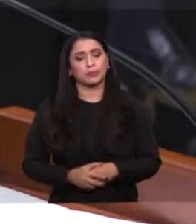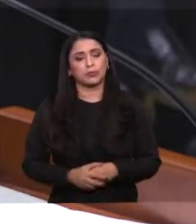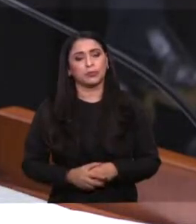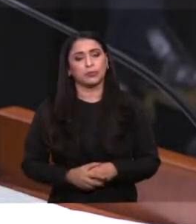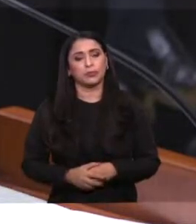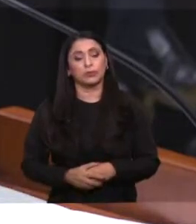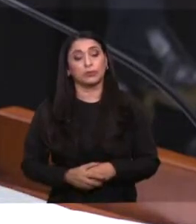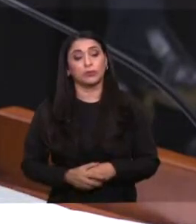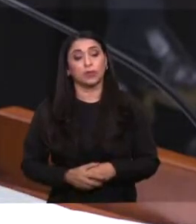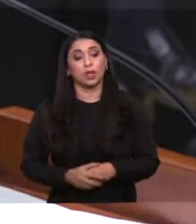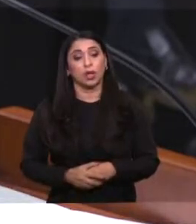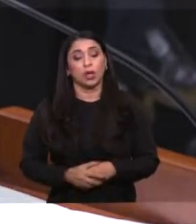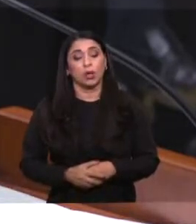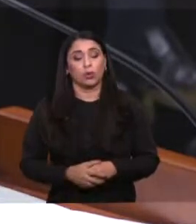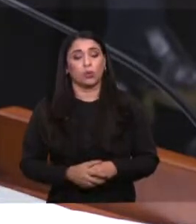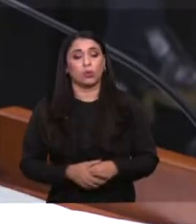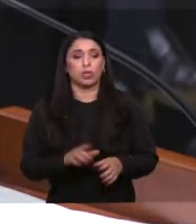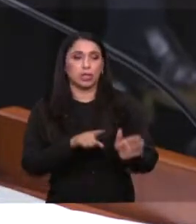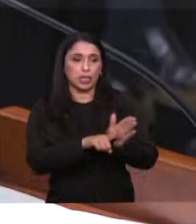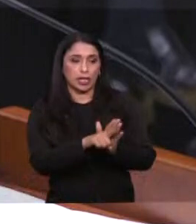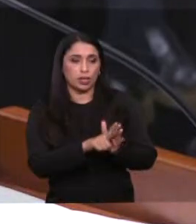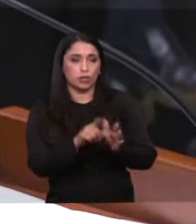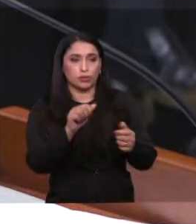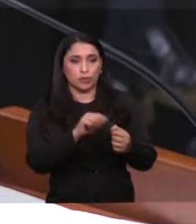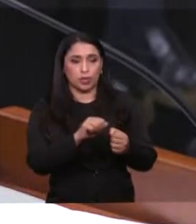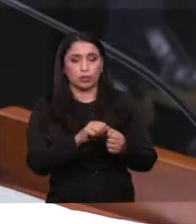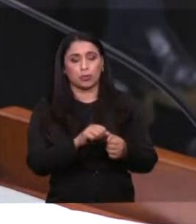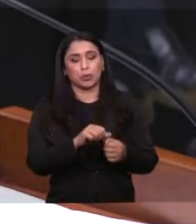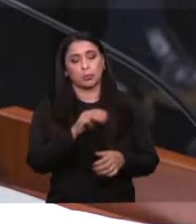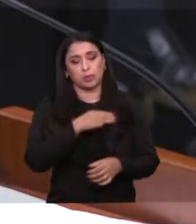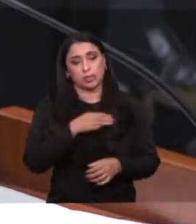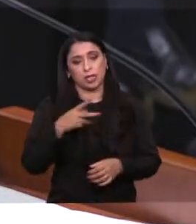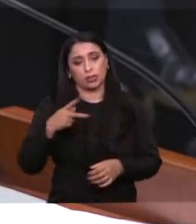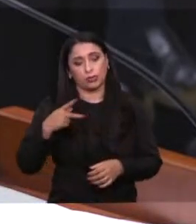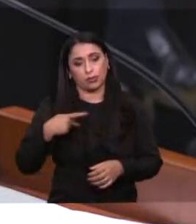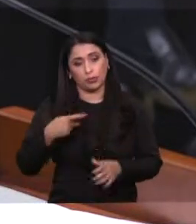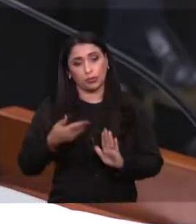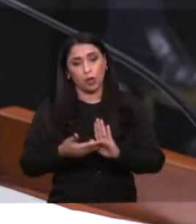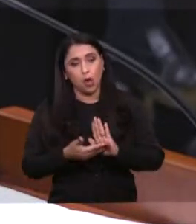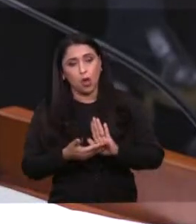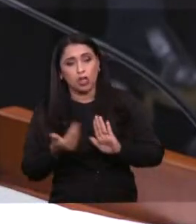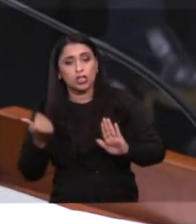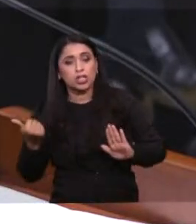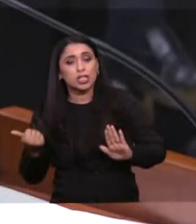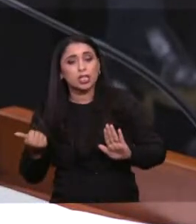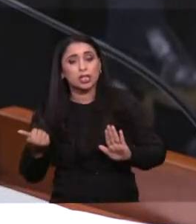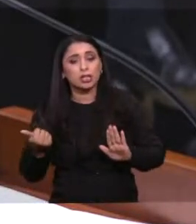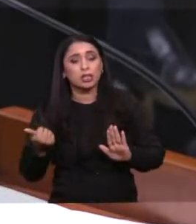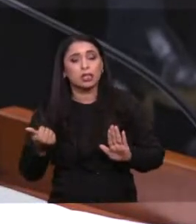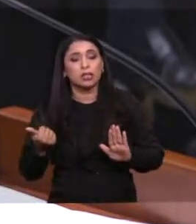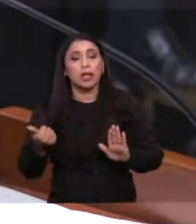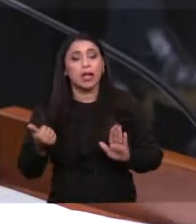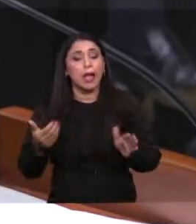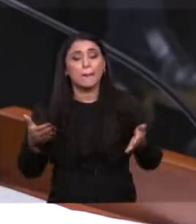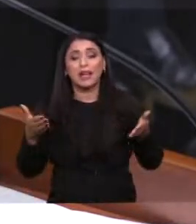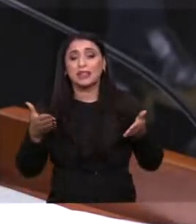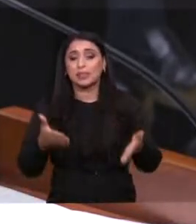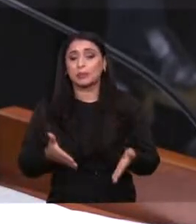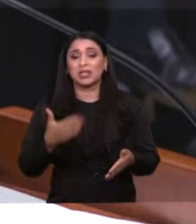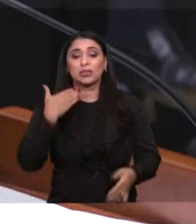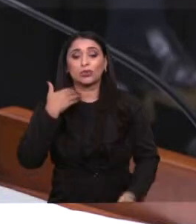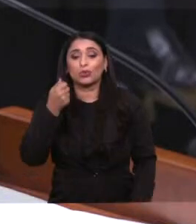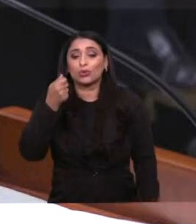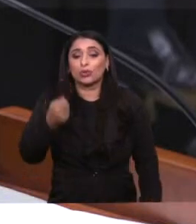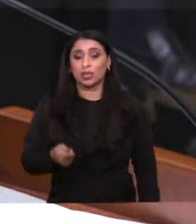do arquivamento de inquérito promovido pelo Ministério Público, retira-se a participação do